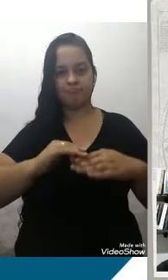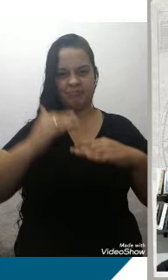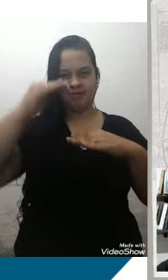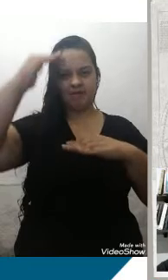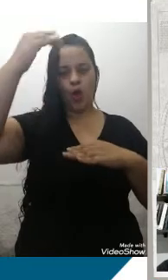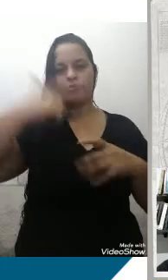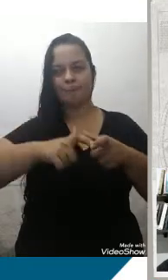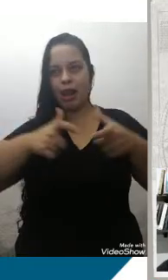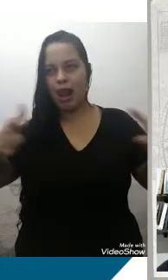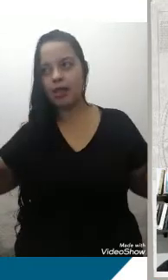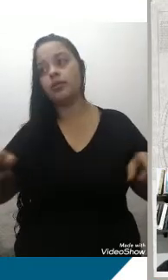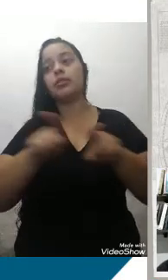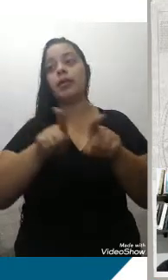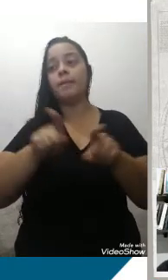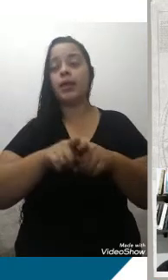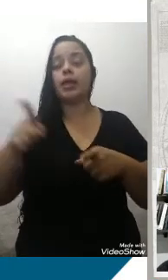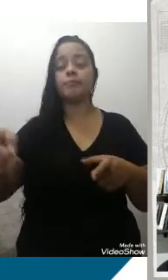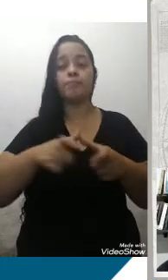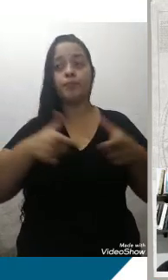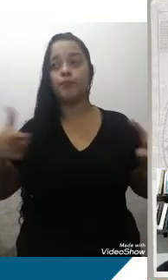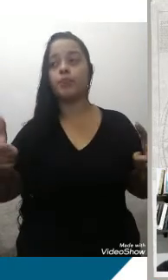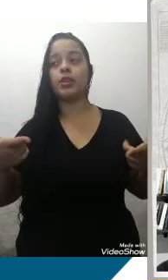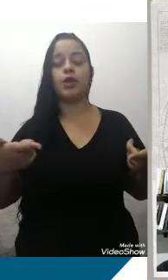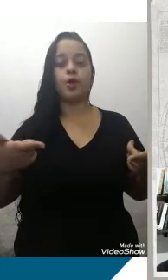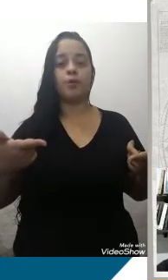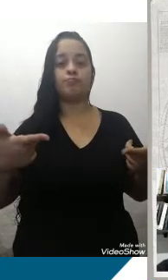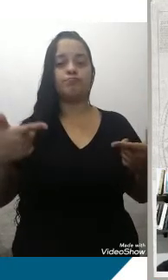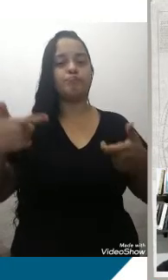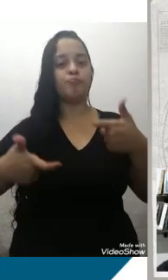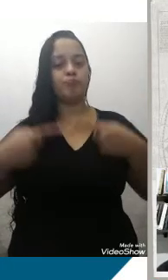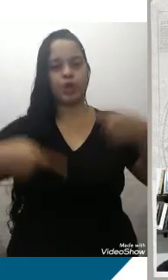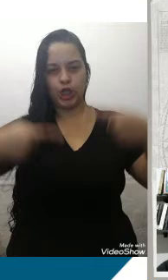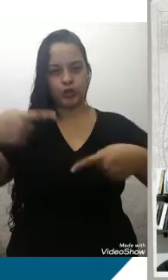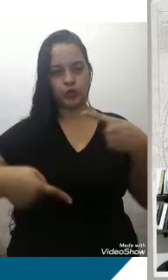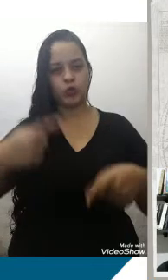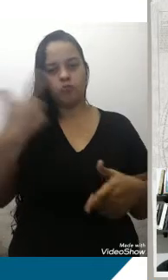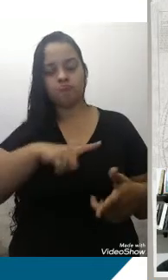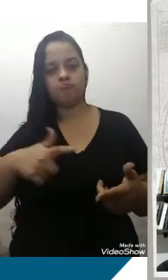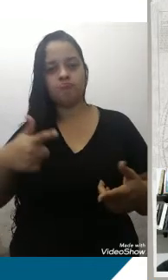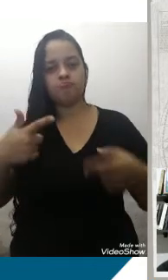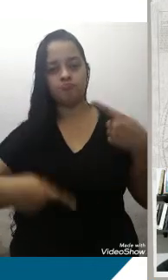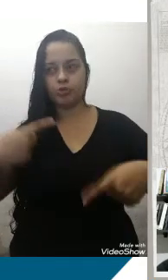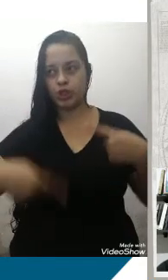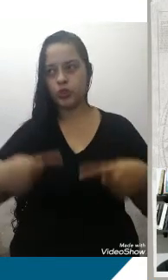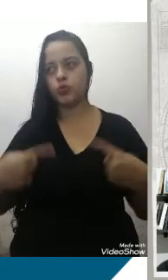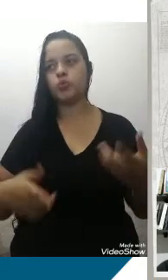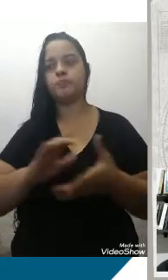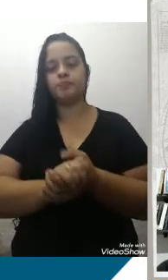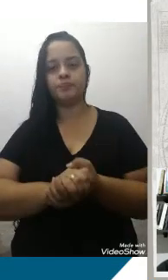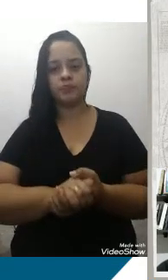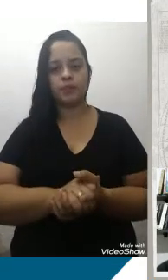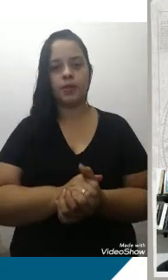político, por conta disso que eu já falei em relação aos africanos, ou seja, súditos espalhados por outros reinos, aumento e